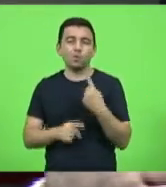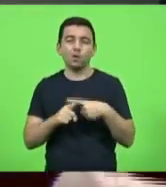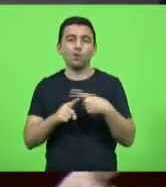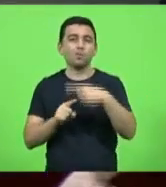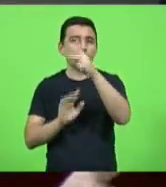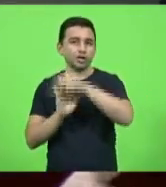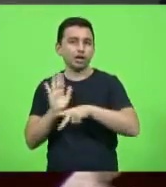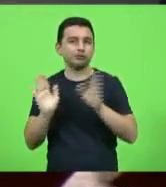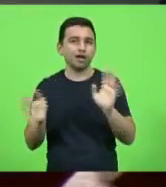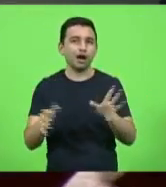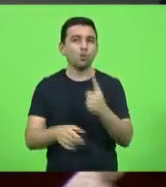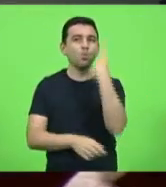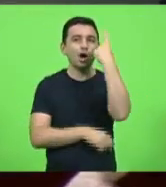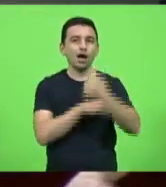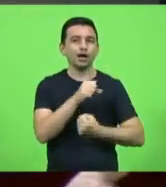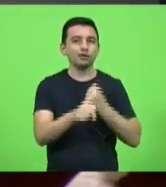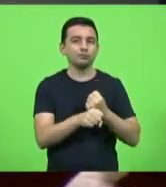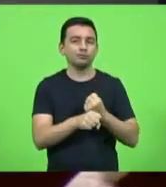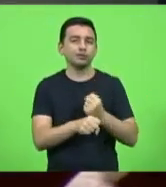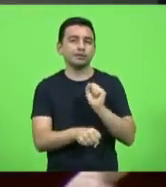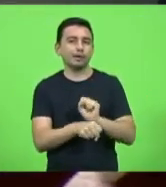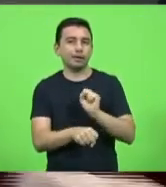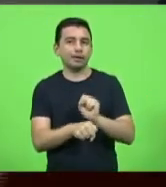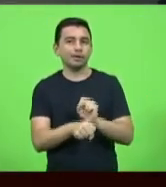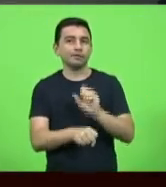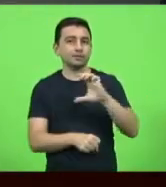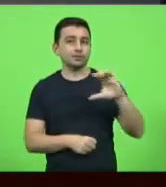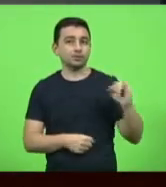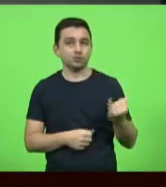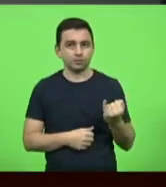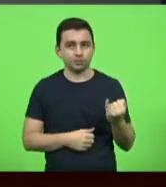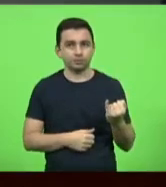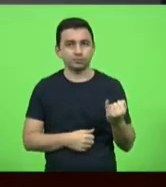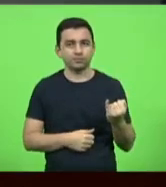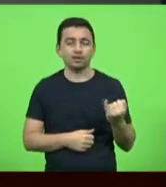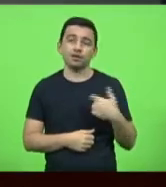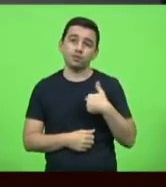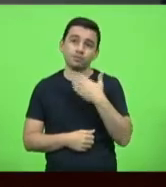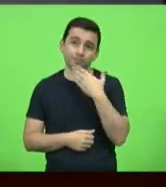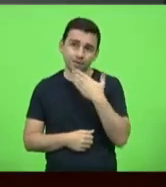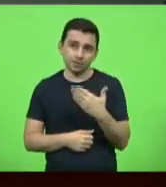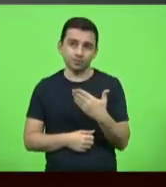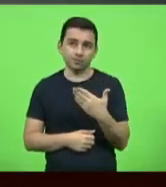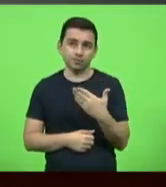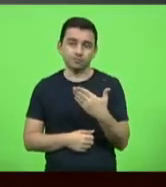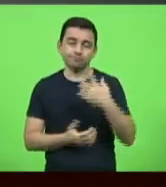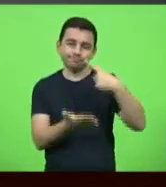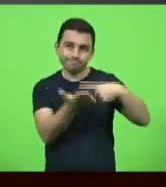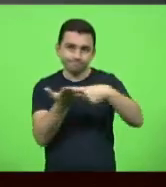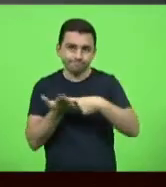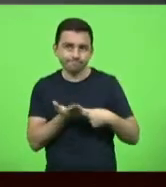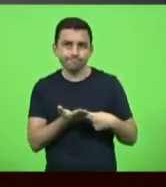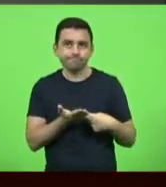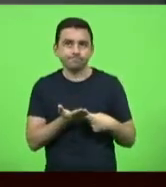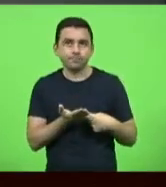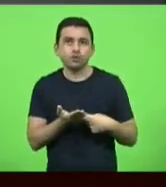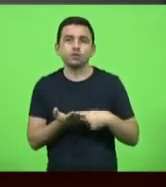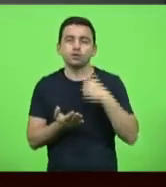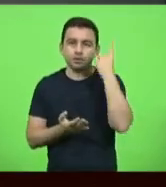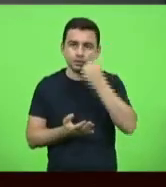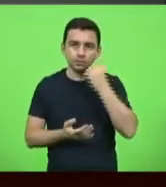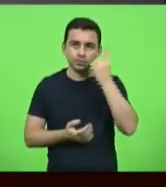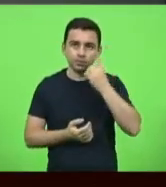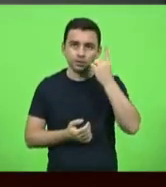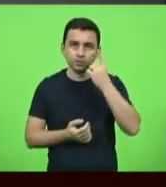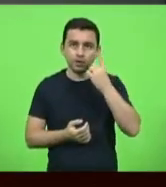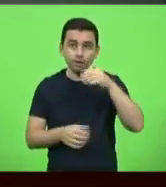ficou 1 ano na gaveta da CCJ. Então, eu pediria para que houvesse esse acordo de nós, deputados,